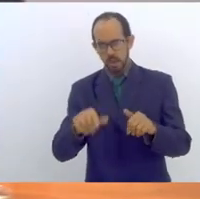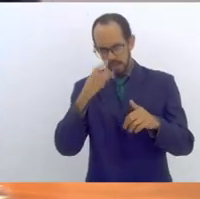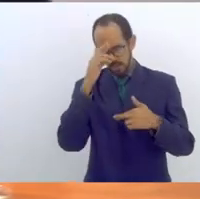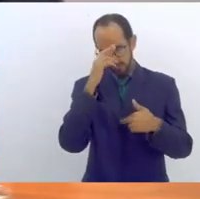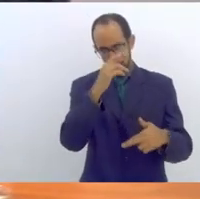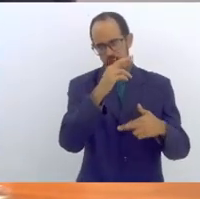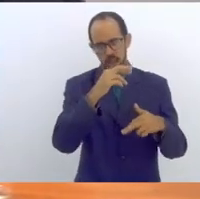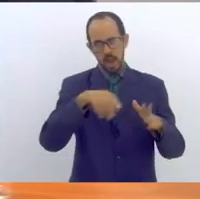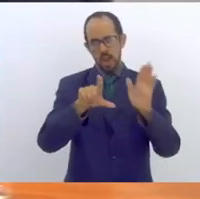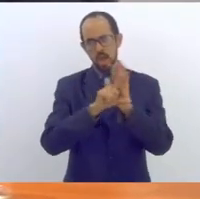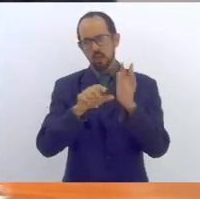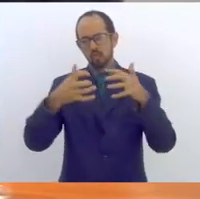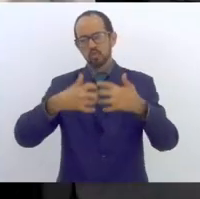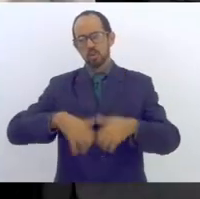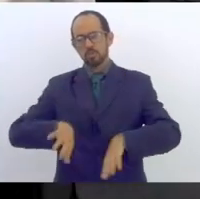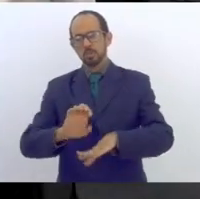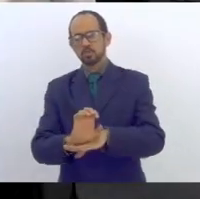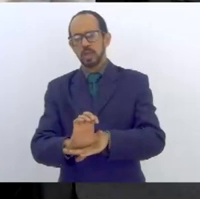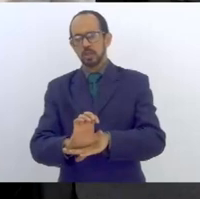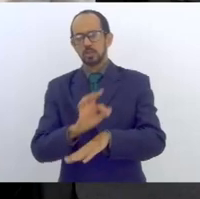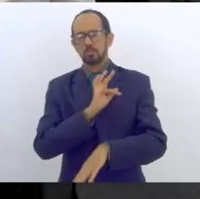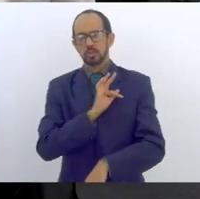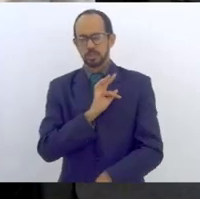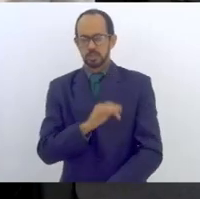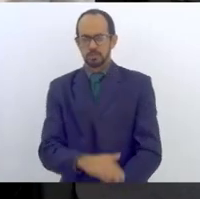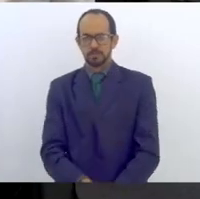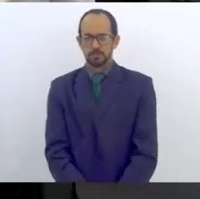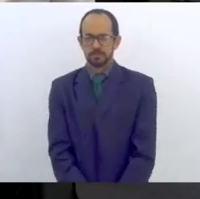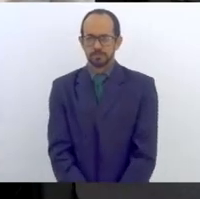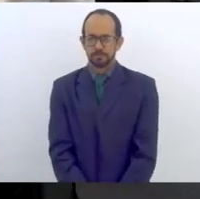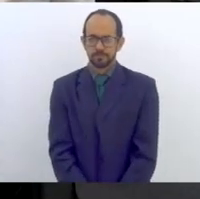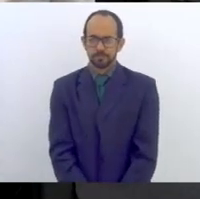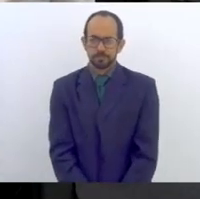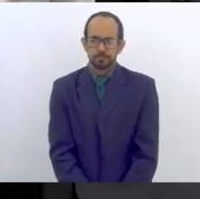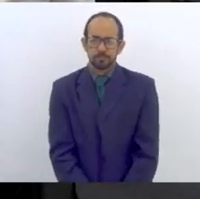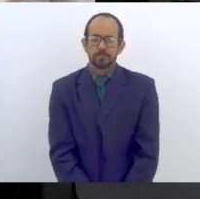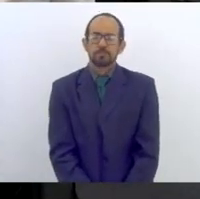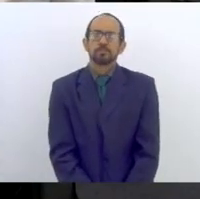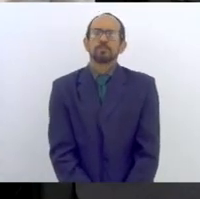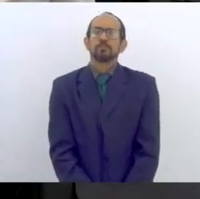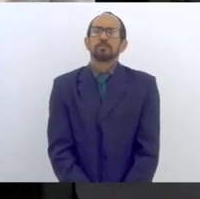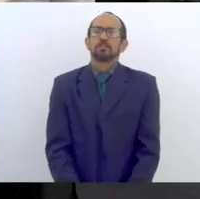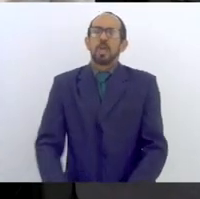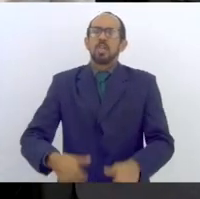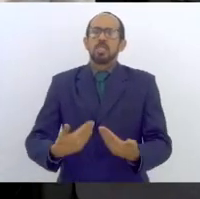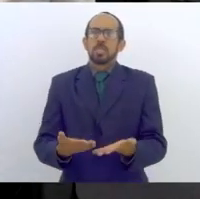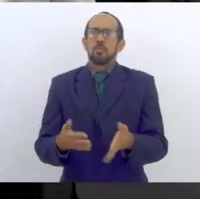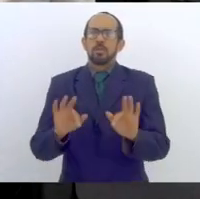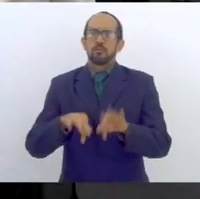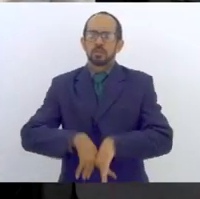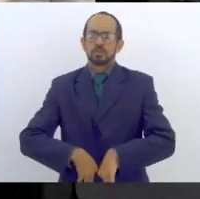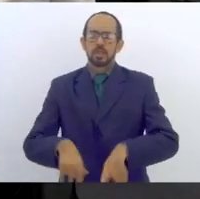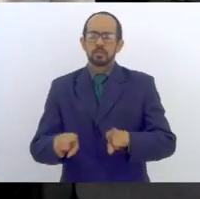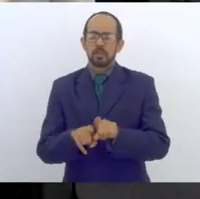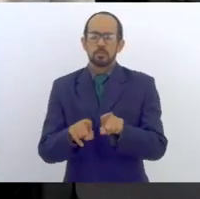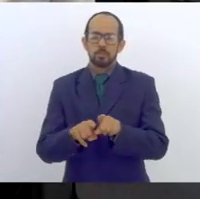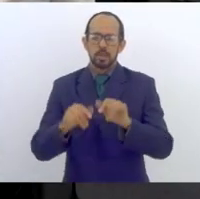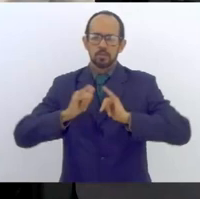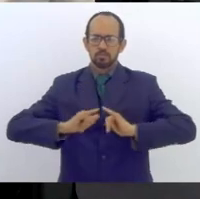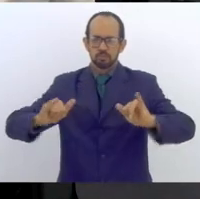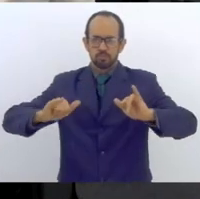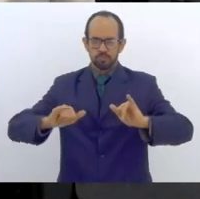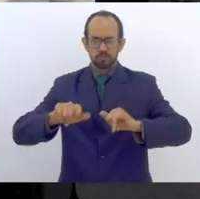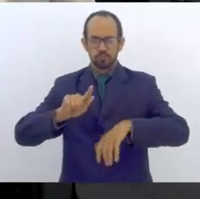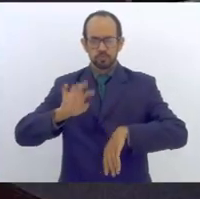obrigado é só também finalizando aqui a fala Houve essa republicação do